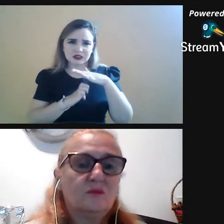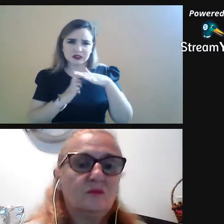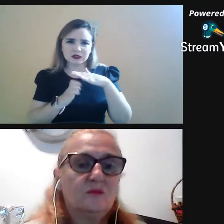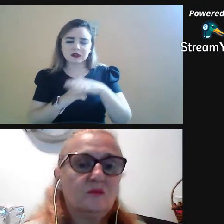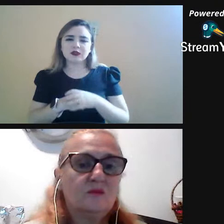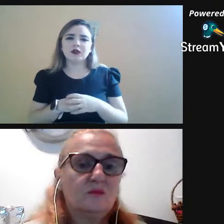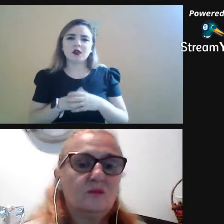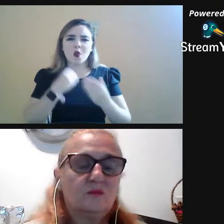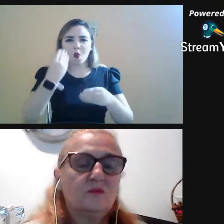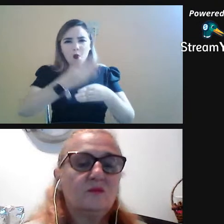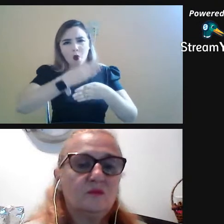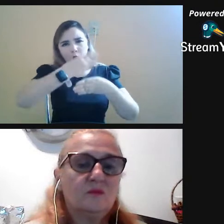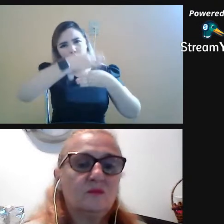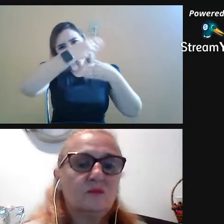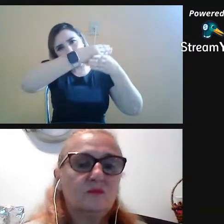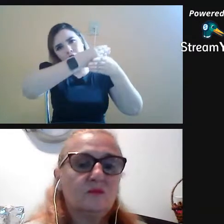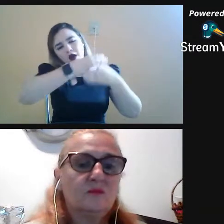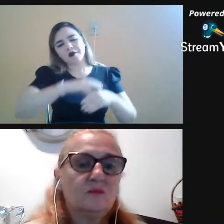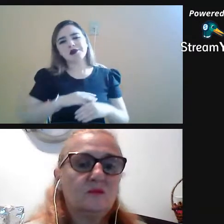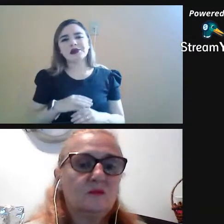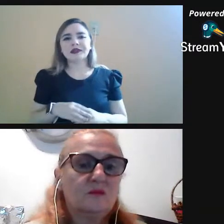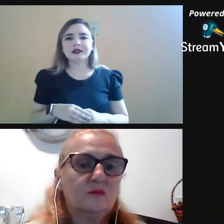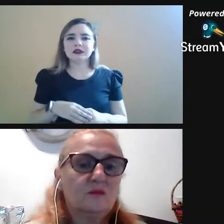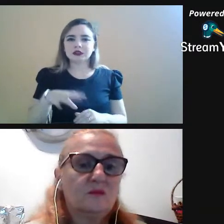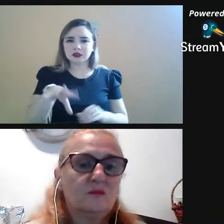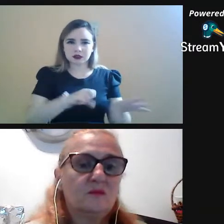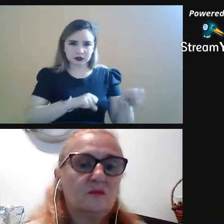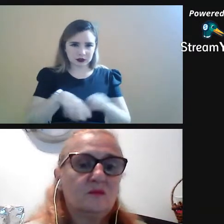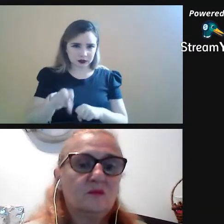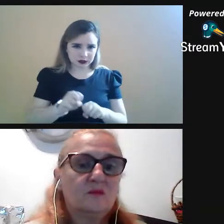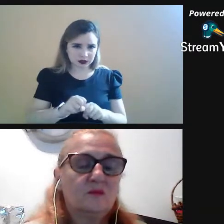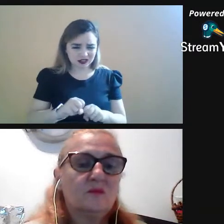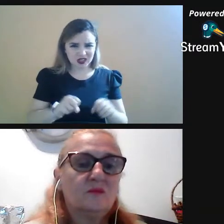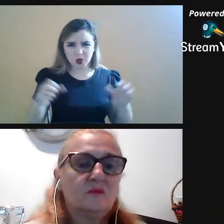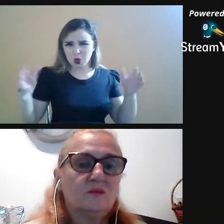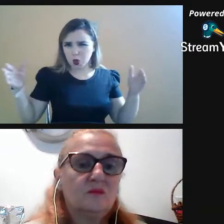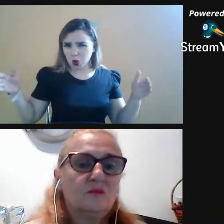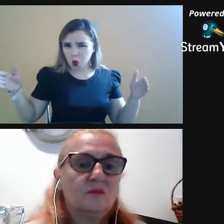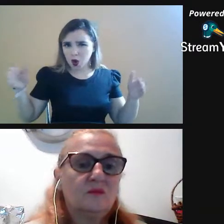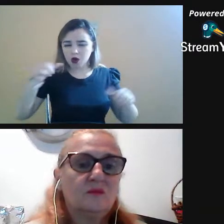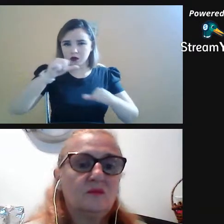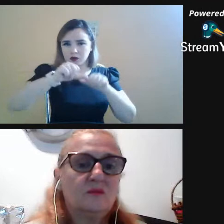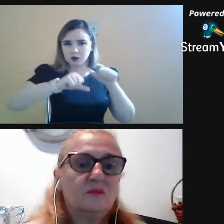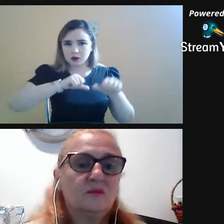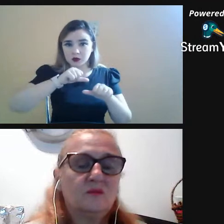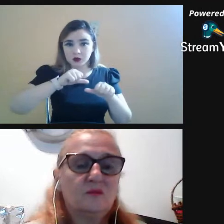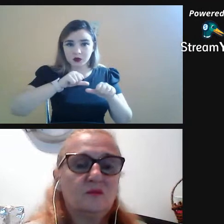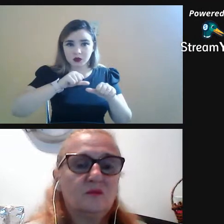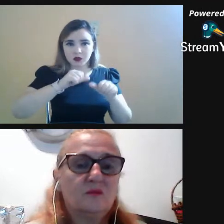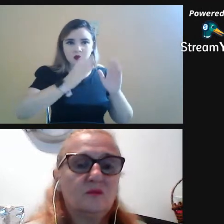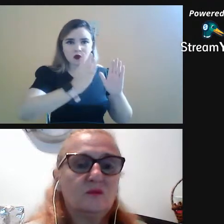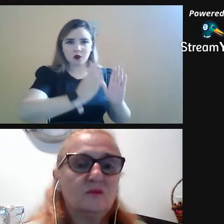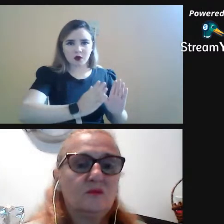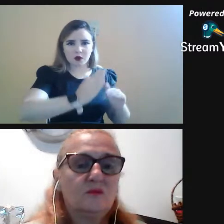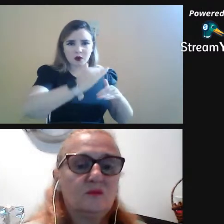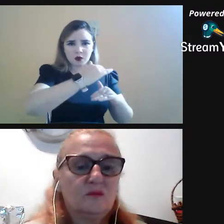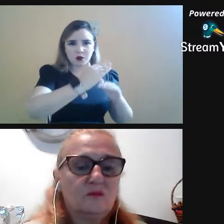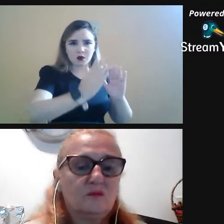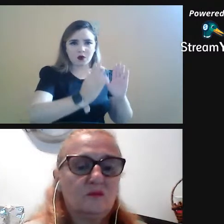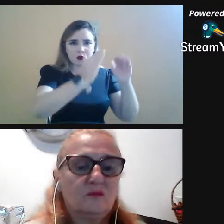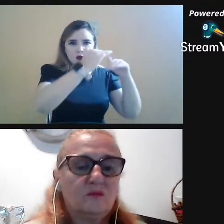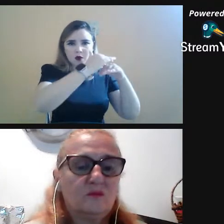pelas construtoras. É, eles pegavam aquelas caçambas e transformavam em tijolos que